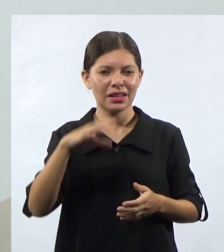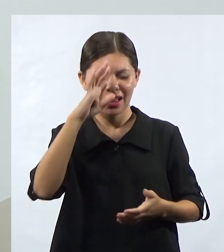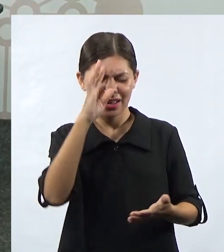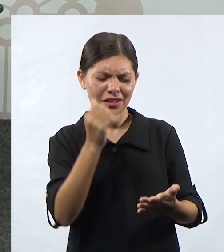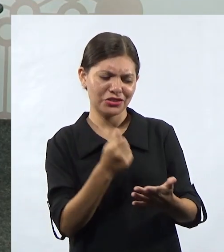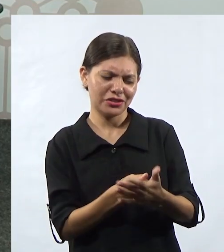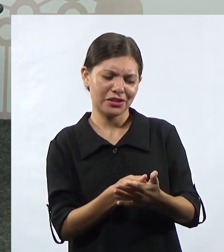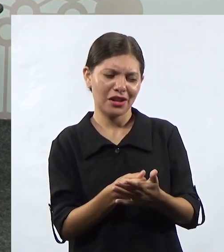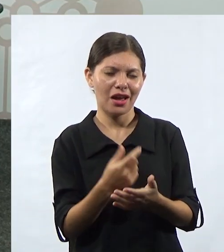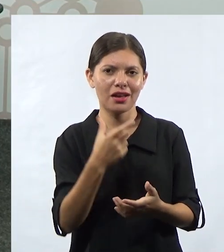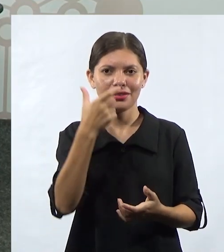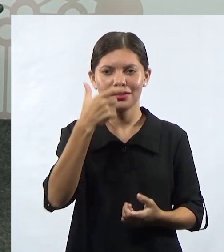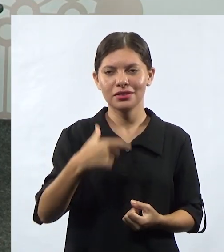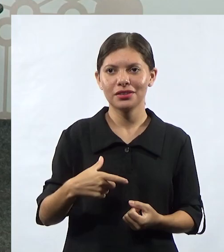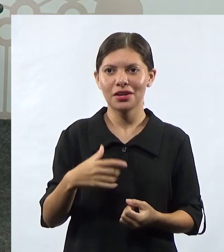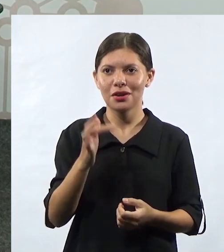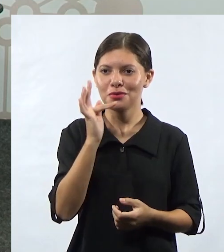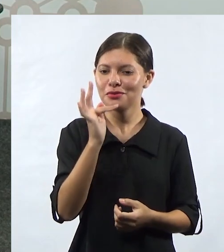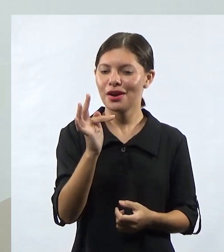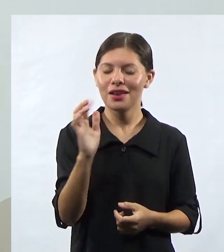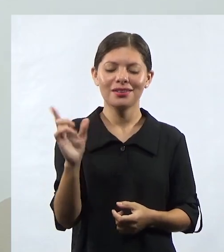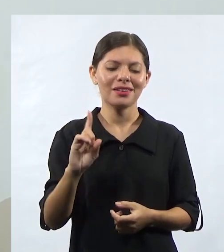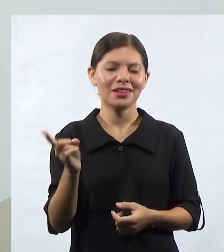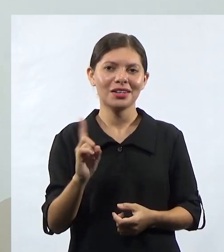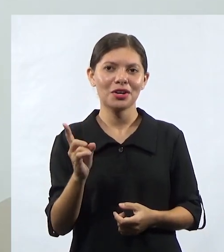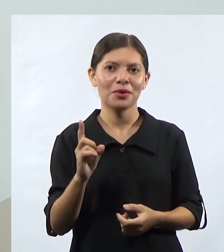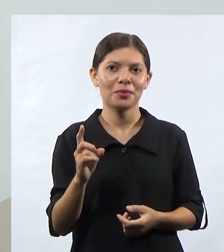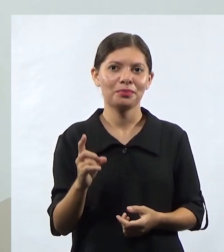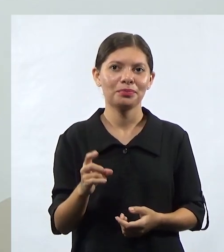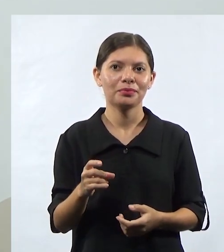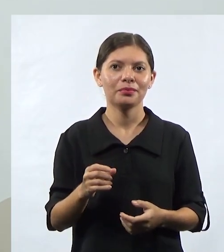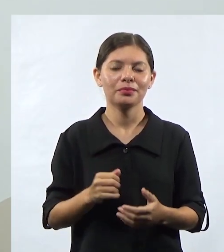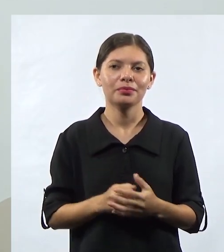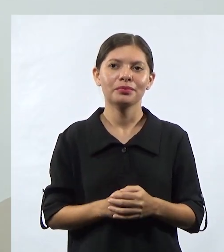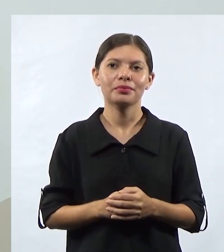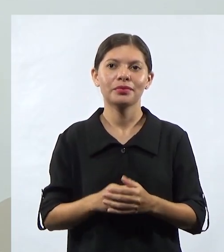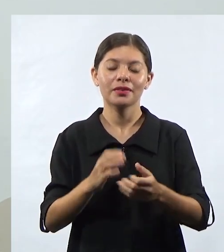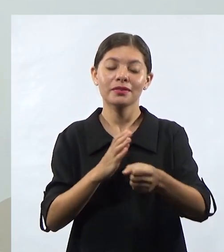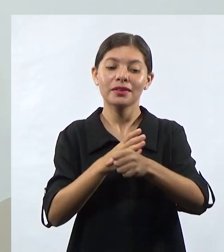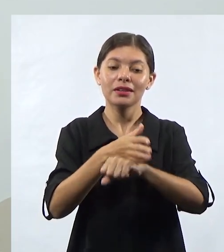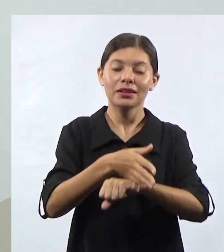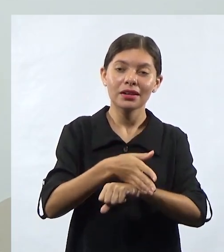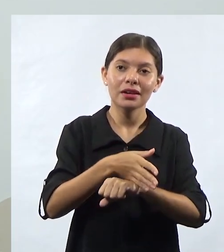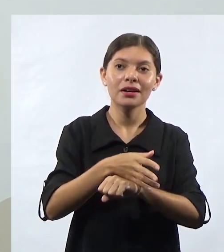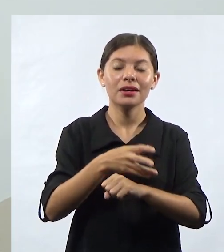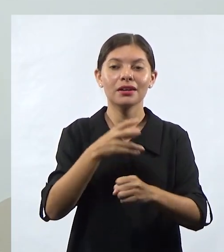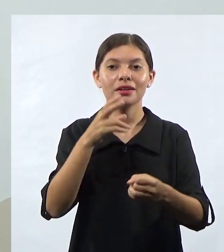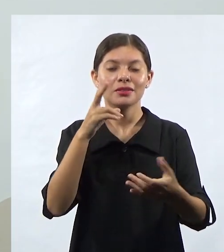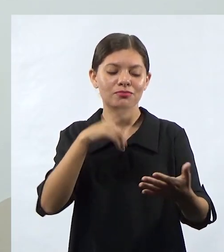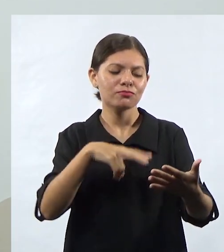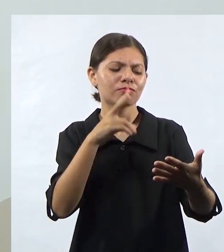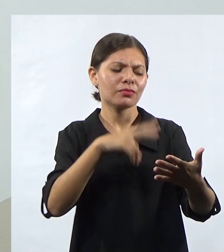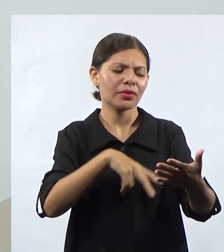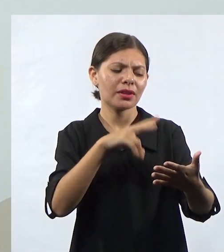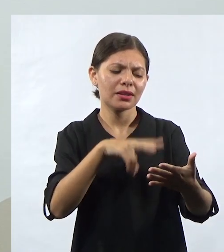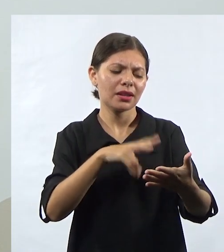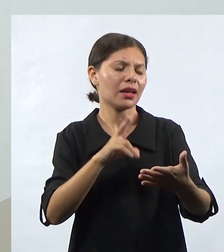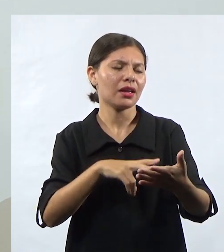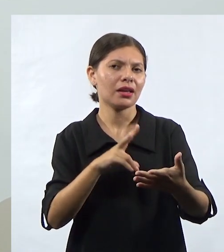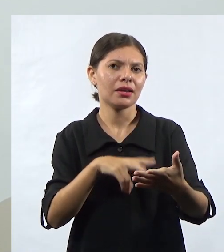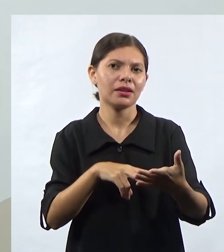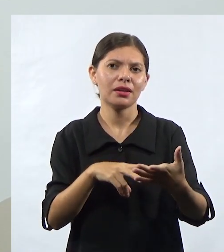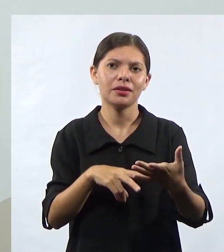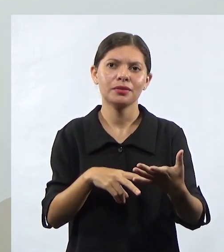eu, nem que o professor Saulo fala. Né? Consulta as fontes, vai lá para você organizar o grupo. É importante que você